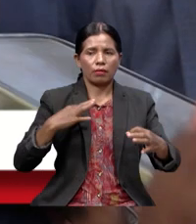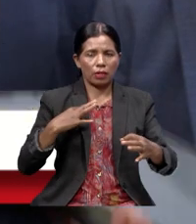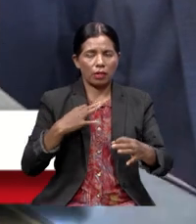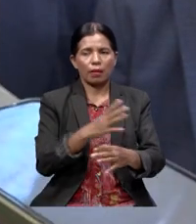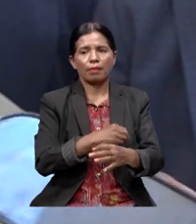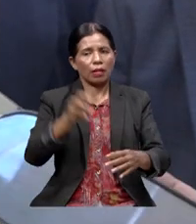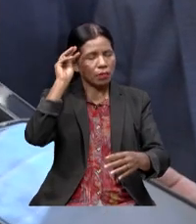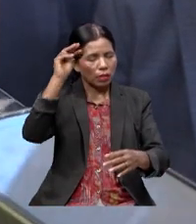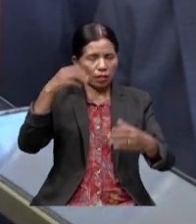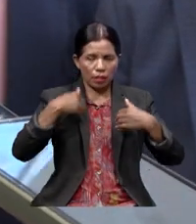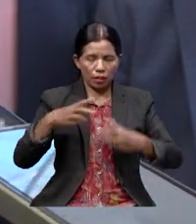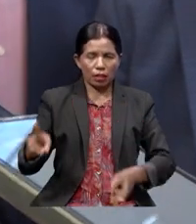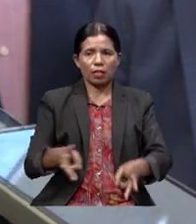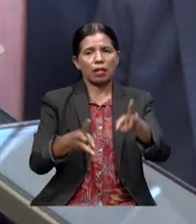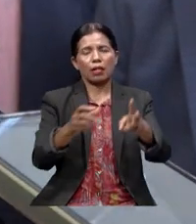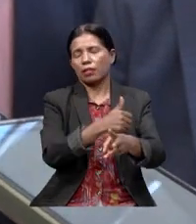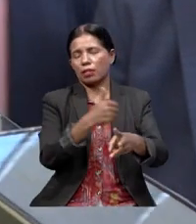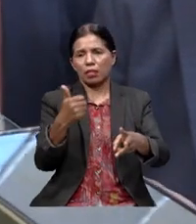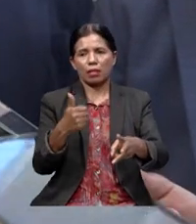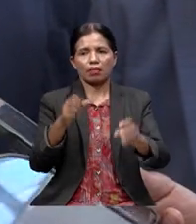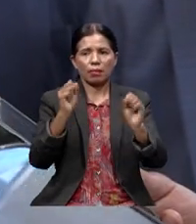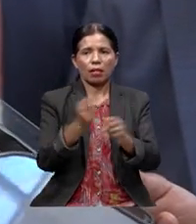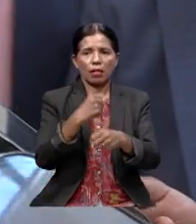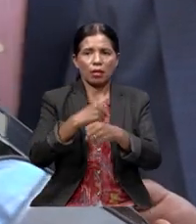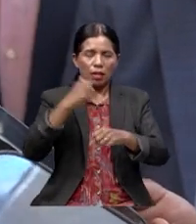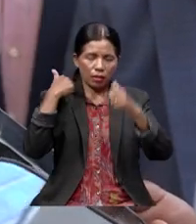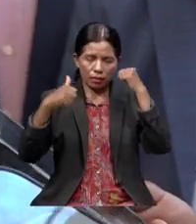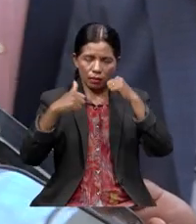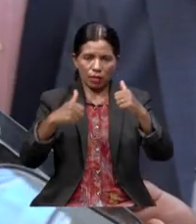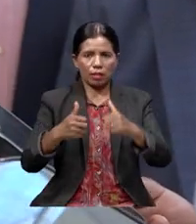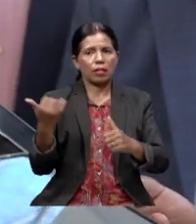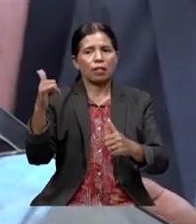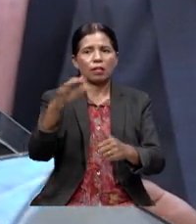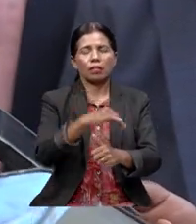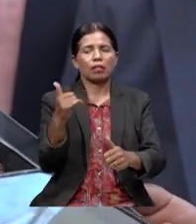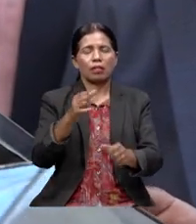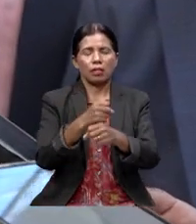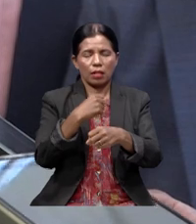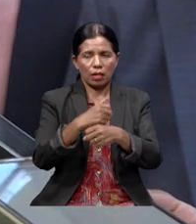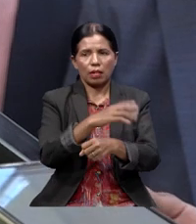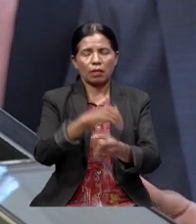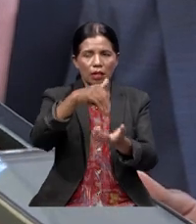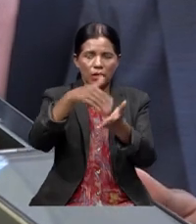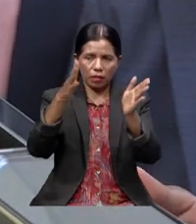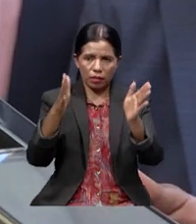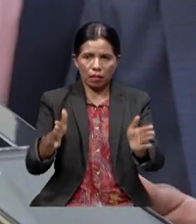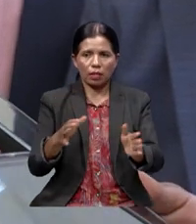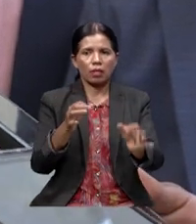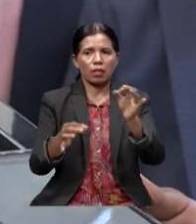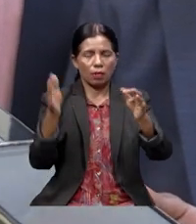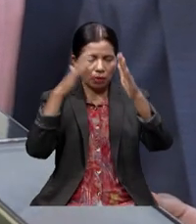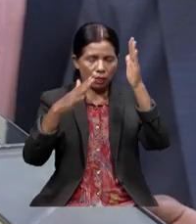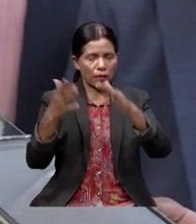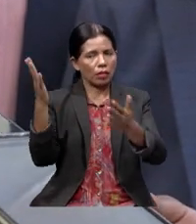ministério se ia dalan se ia buat selo tamba ser bel halo, ser se bel halo atividade extracurricular, ser se bel halo aula reforço ba estudante ne bema, kare ke problema